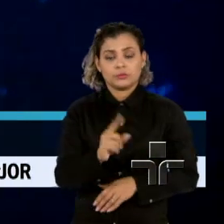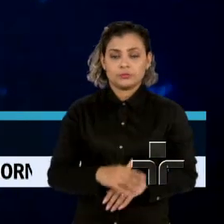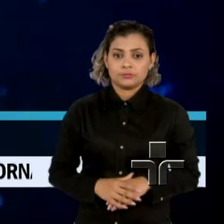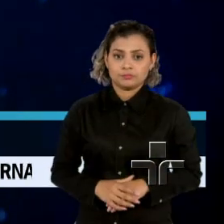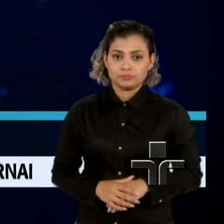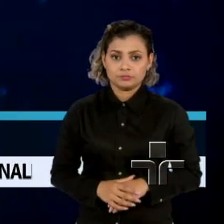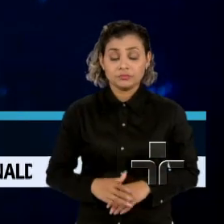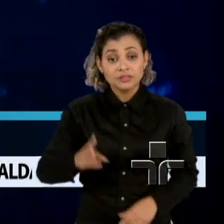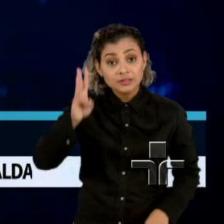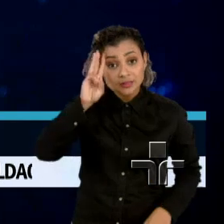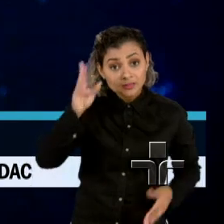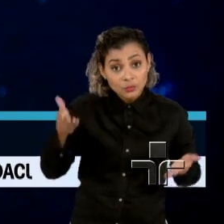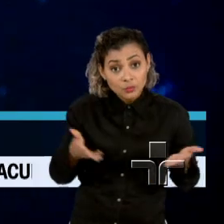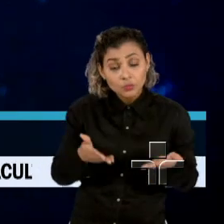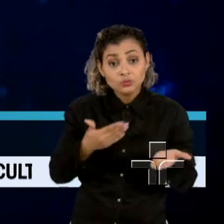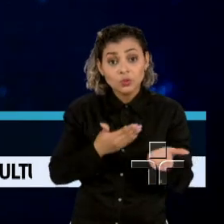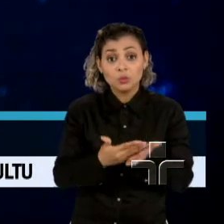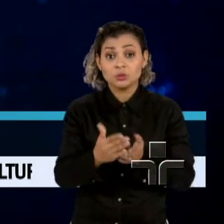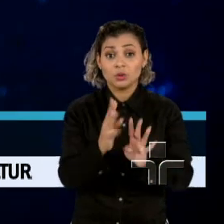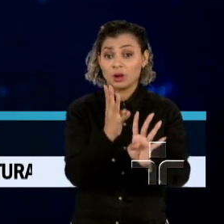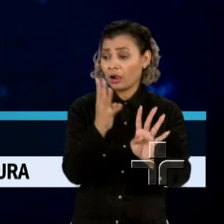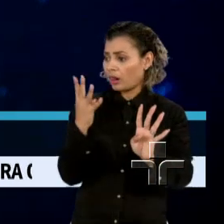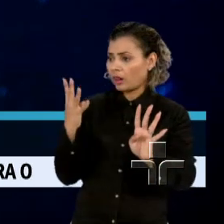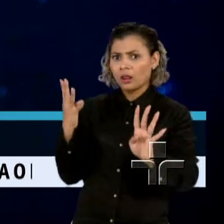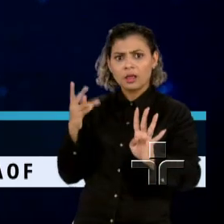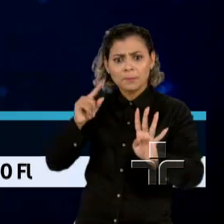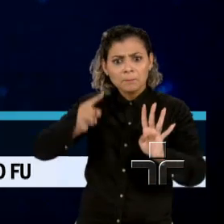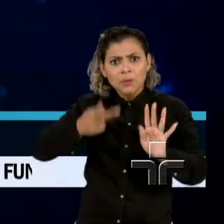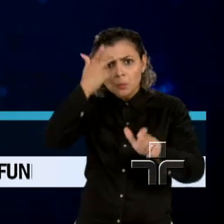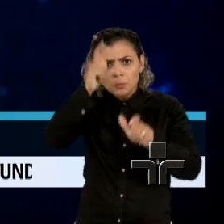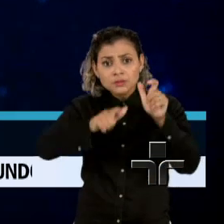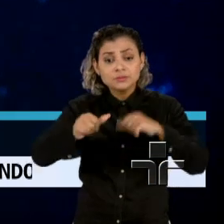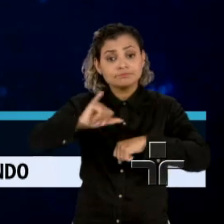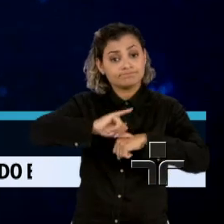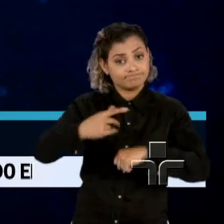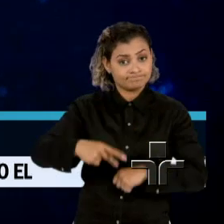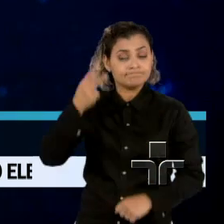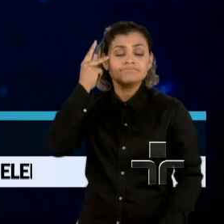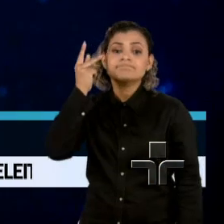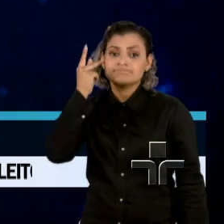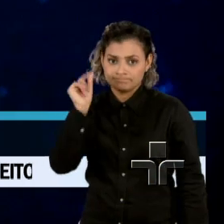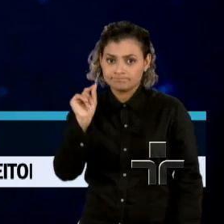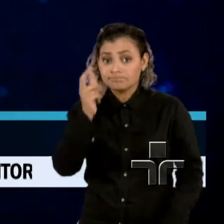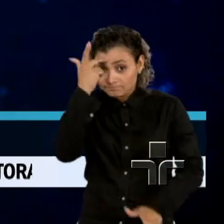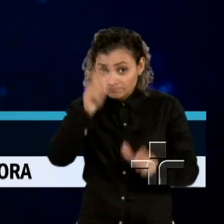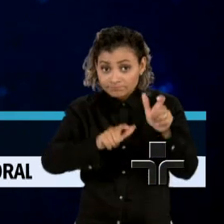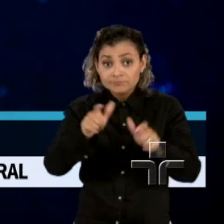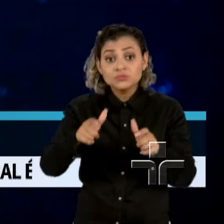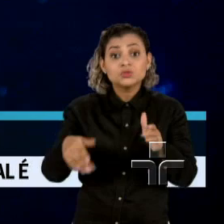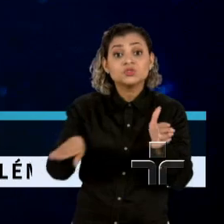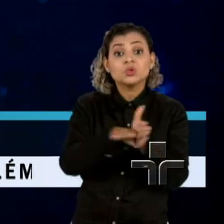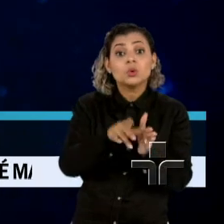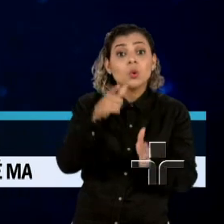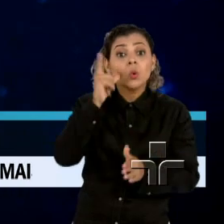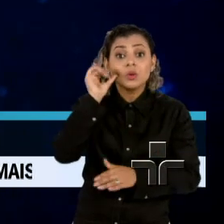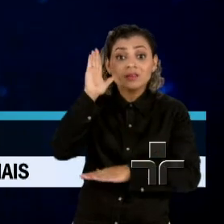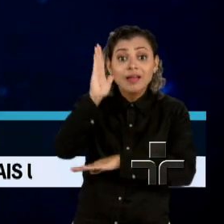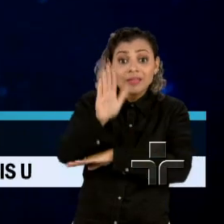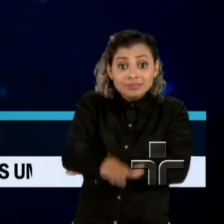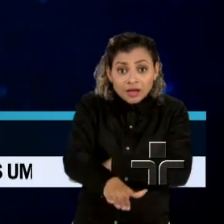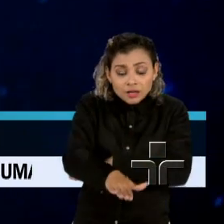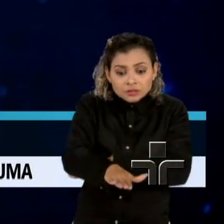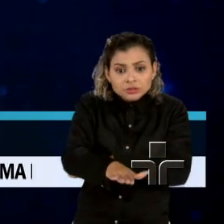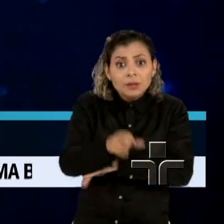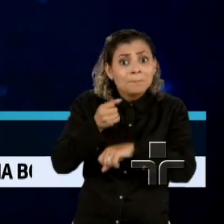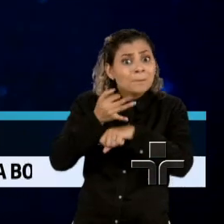A terça-feira começou com uma fila de mais de 1.000 pessoas no centro de São Paulo. Muitas delas chegaram ontem à tarde e dormiram na rua